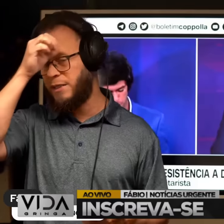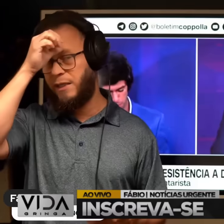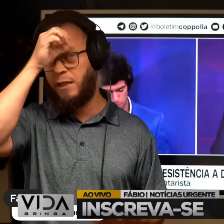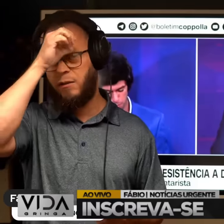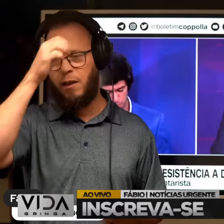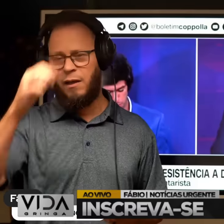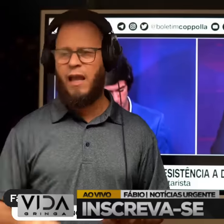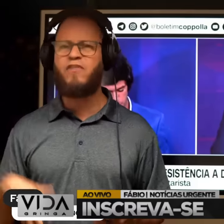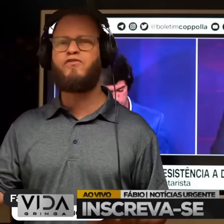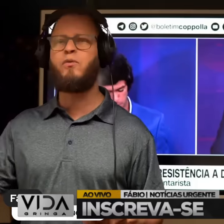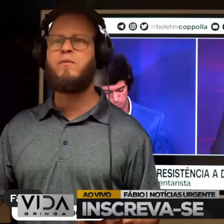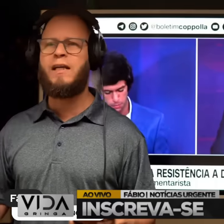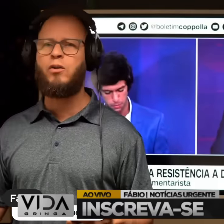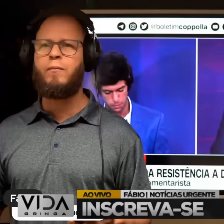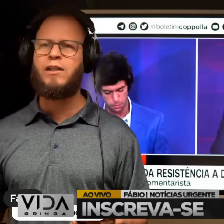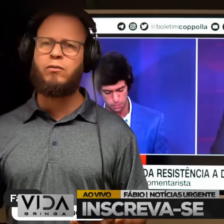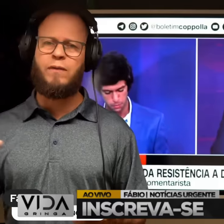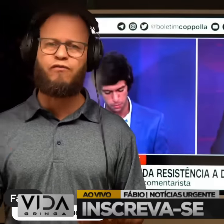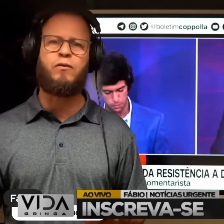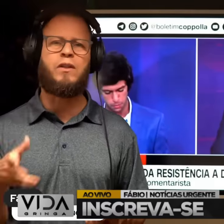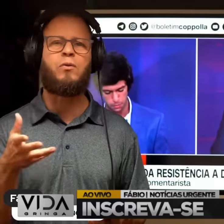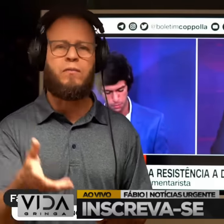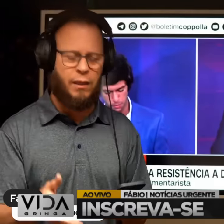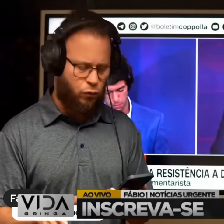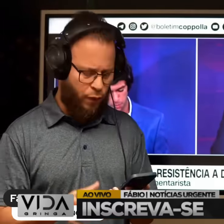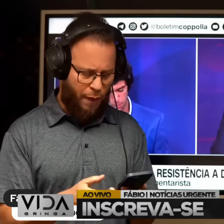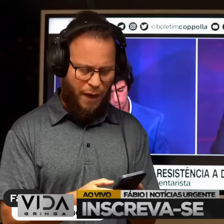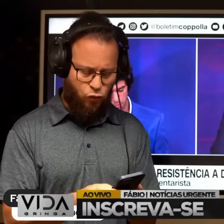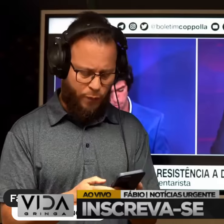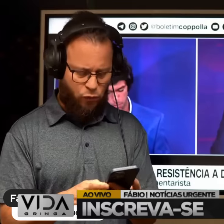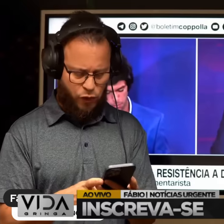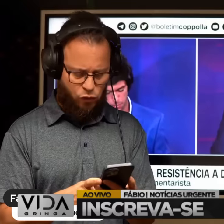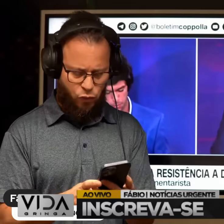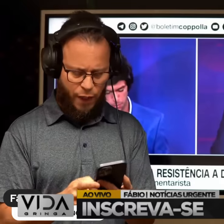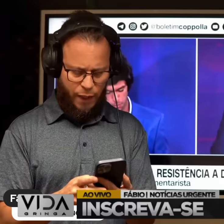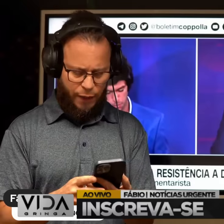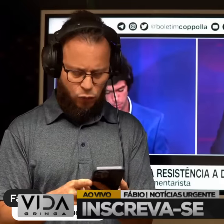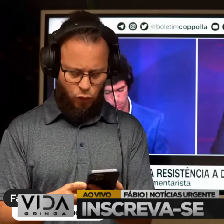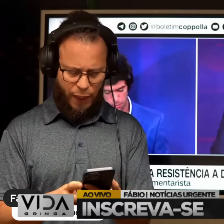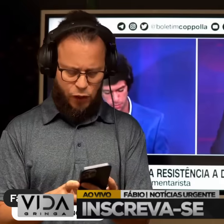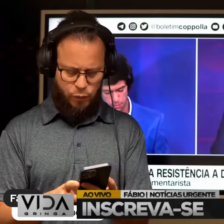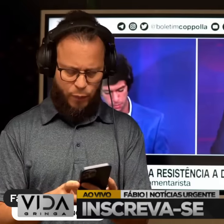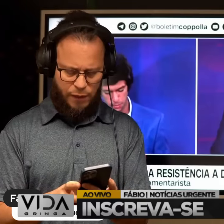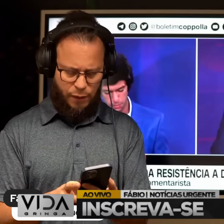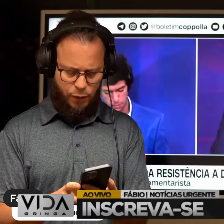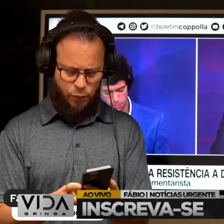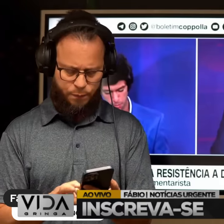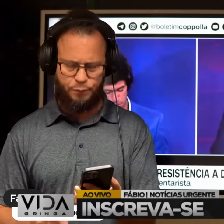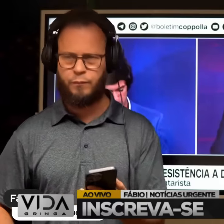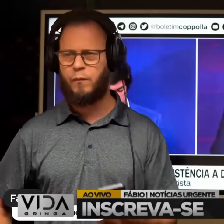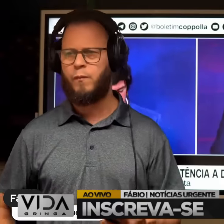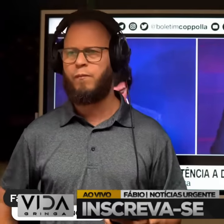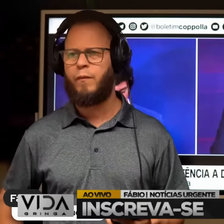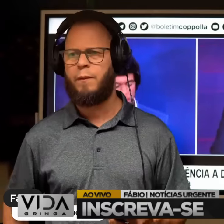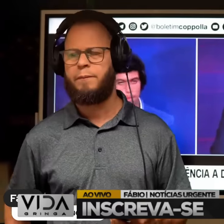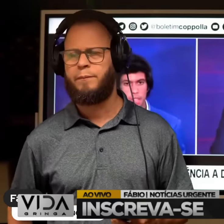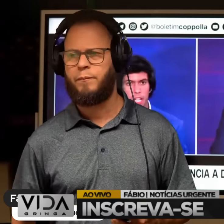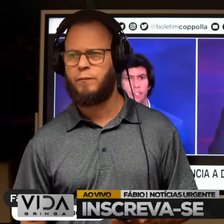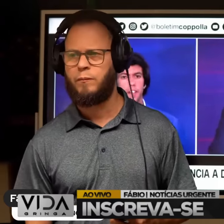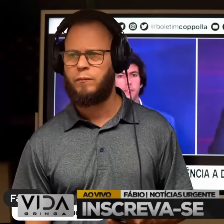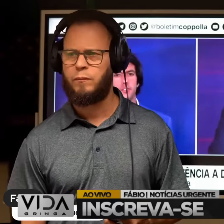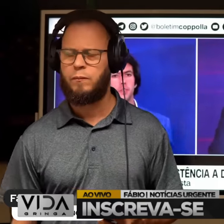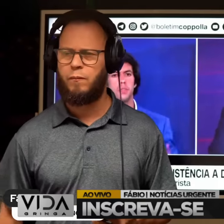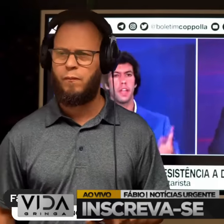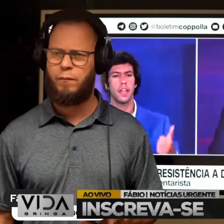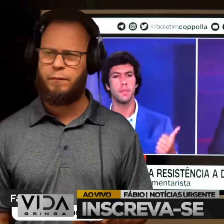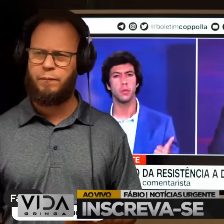ruim assim. Tá afundando, mas não tá afundando tanto. É mais ou menos isso que é o jornalismo brasileiro.